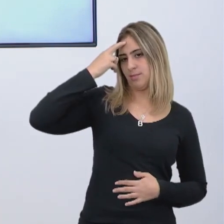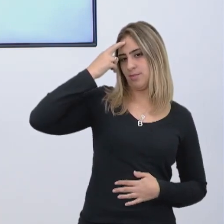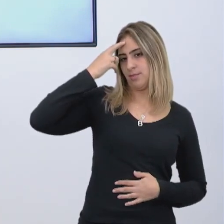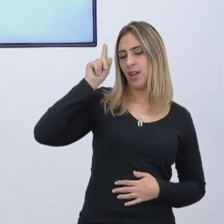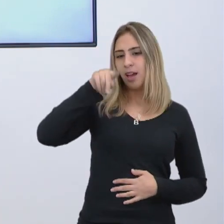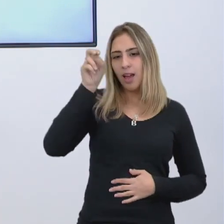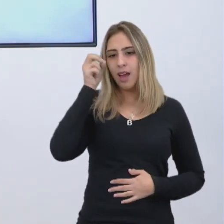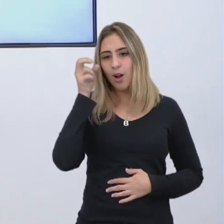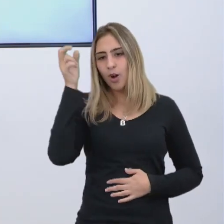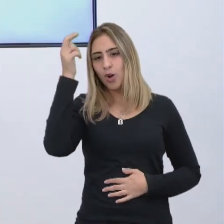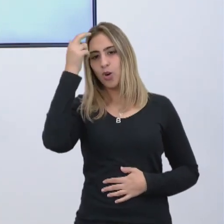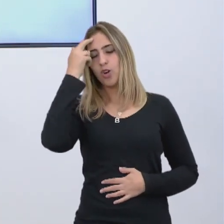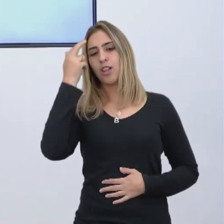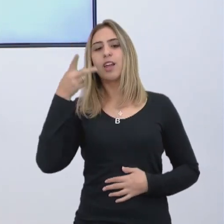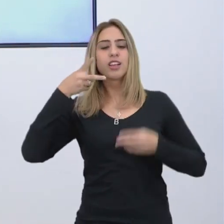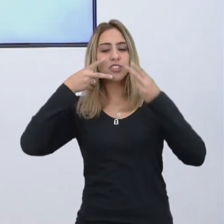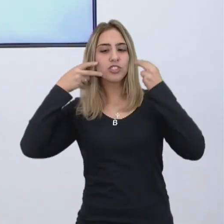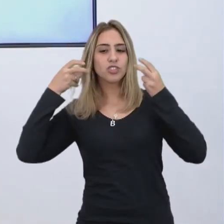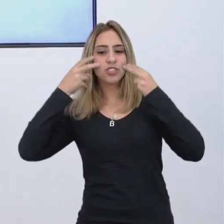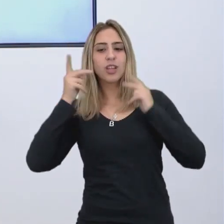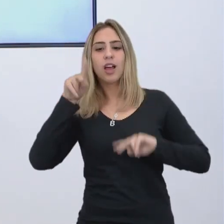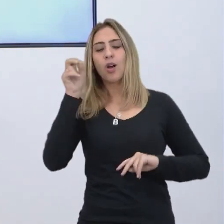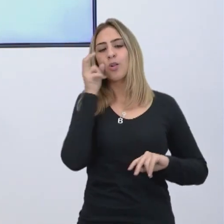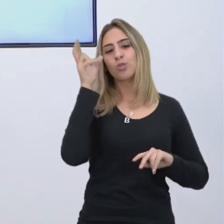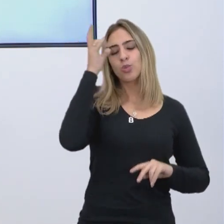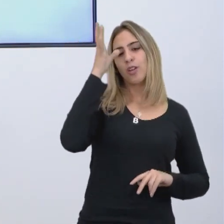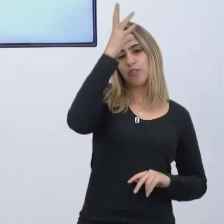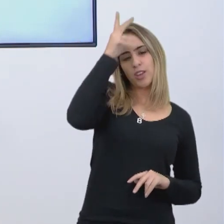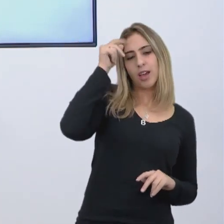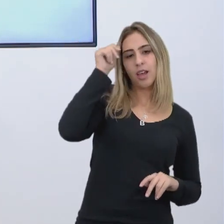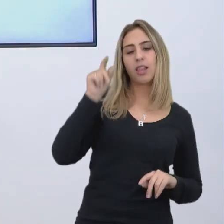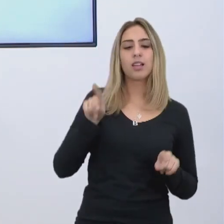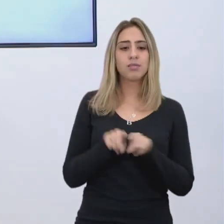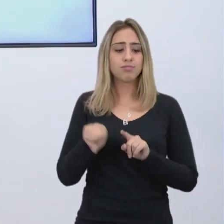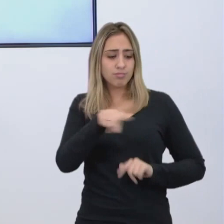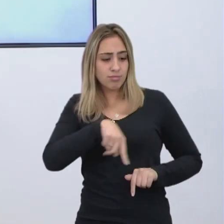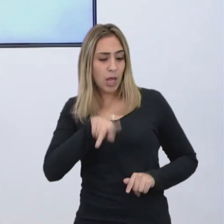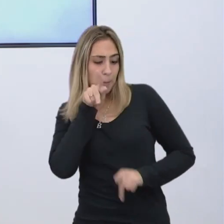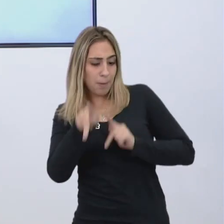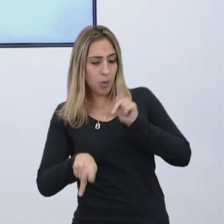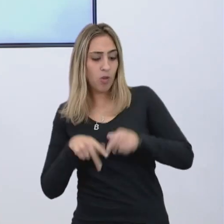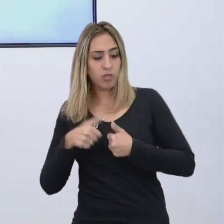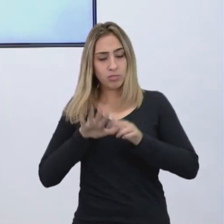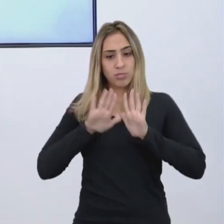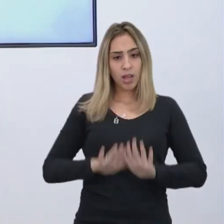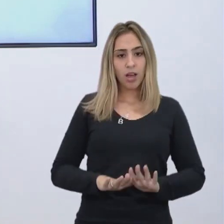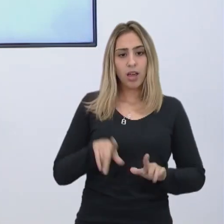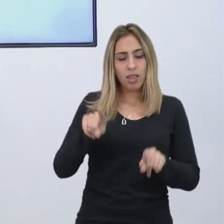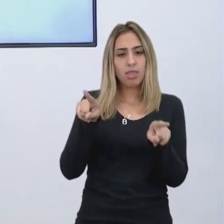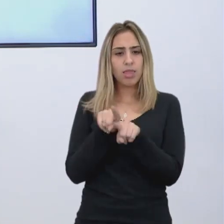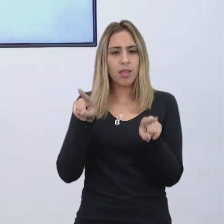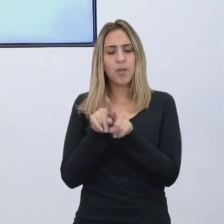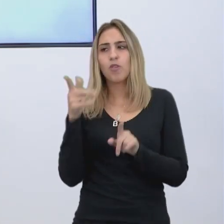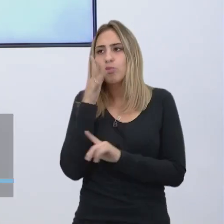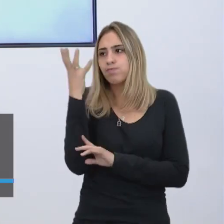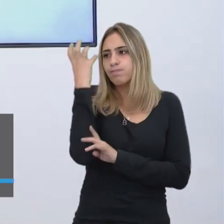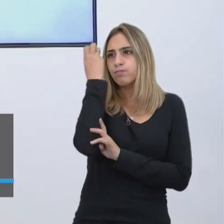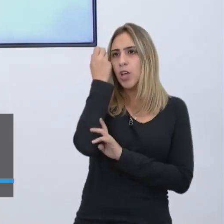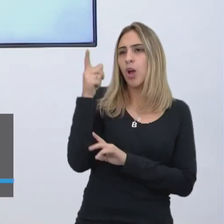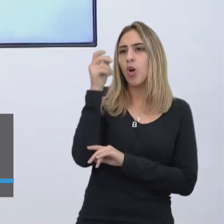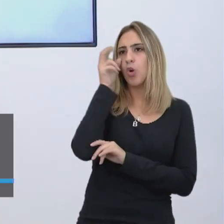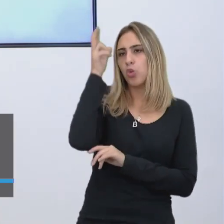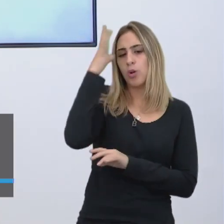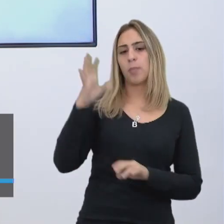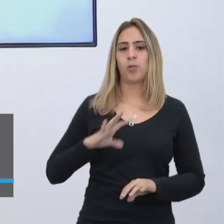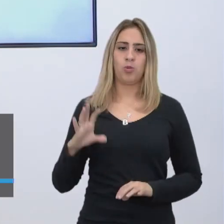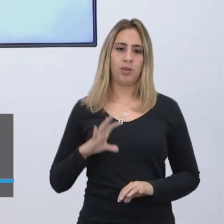a cultura indígena, que é a cultura africana. E esses povos que estão aqui, eles também vão absorver essa cultura